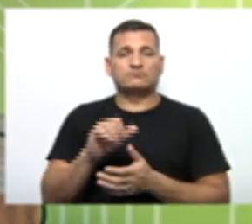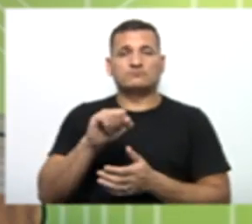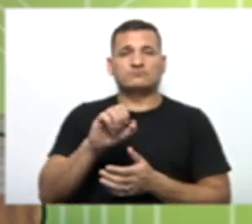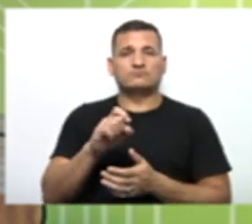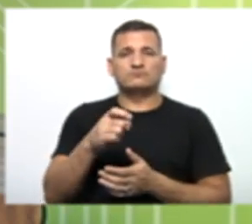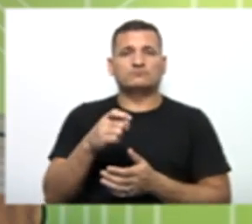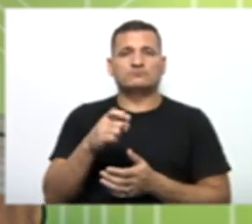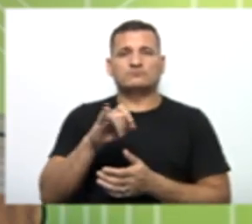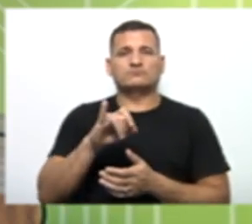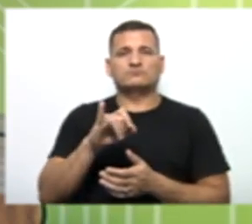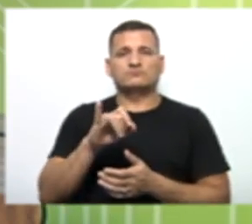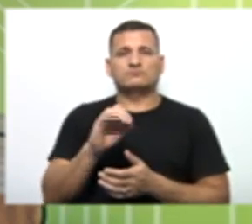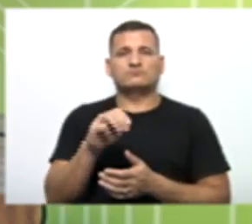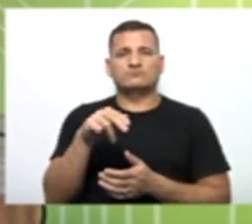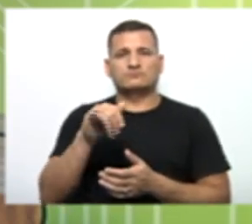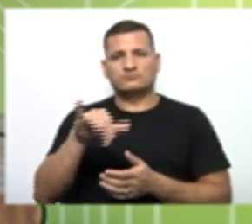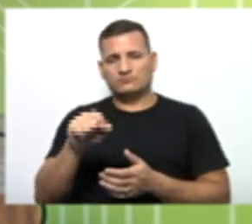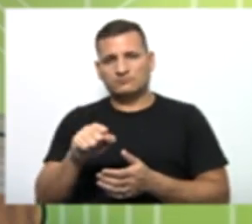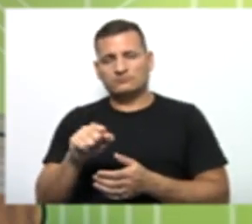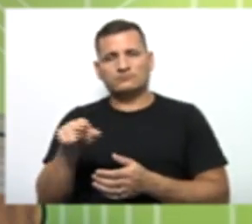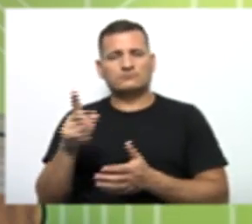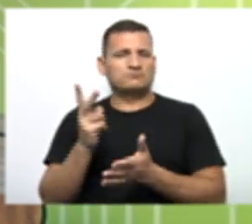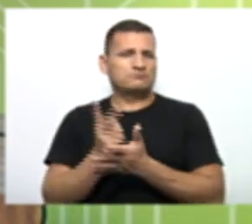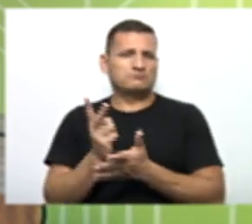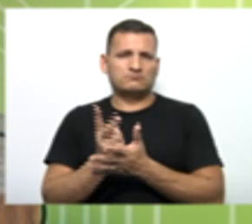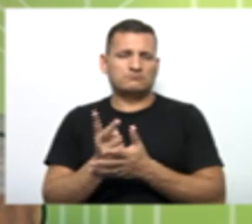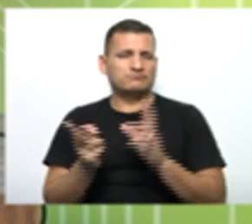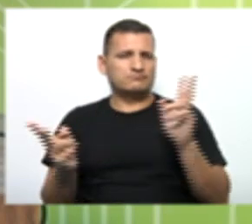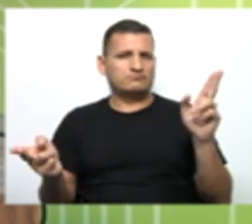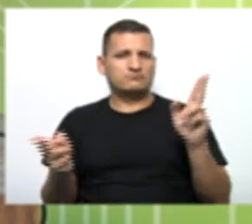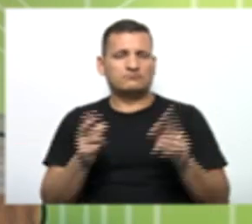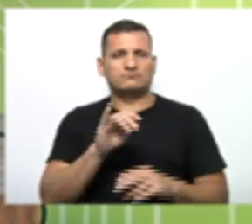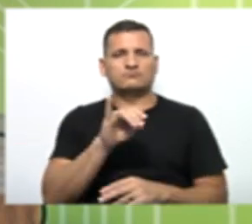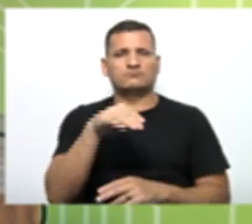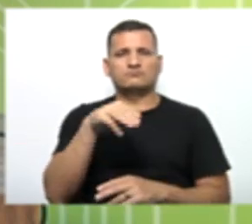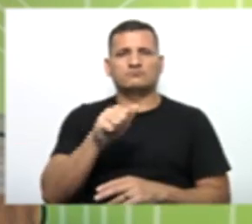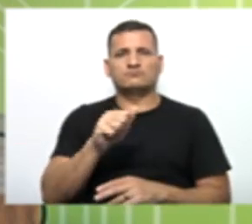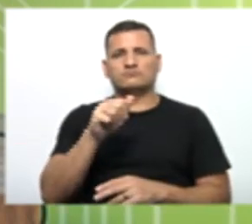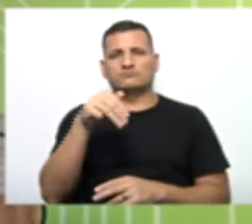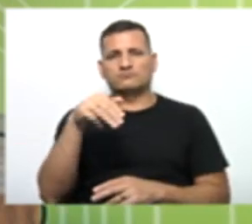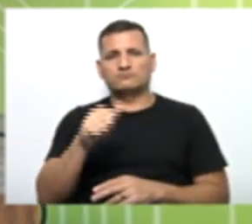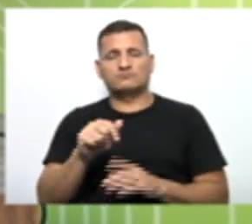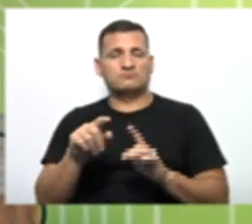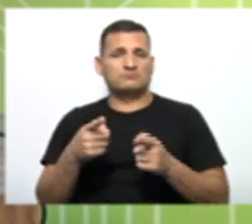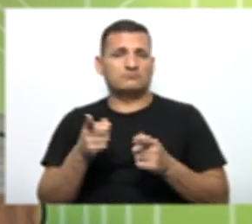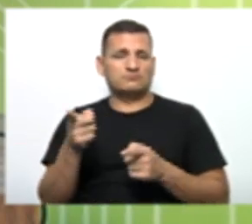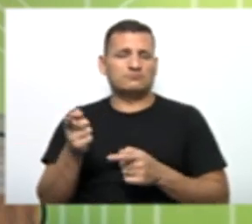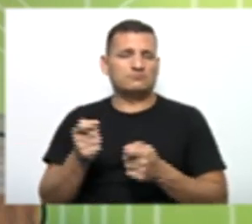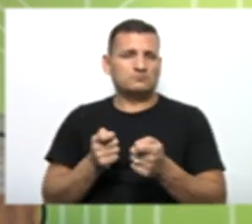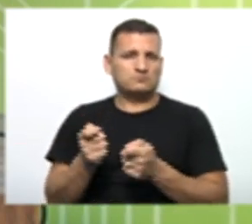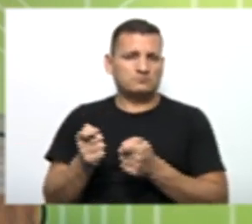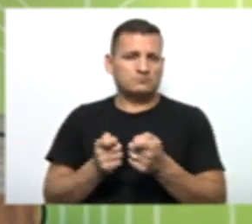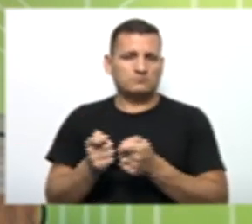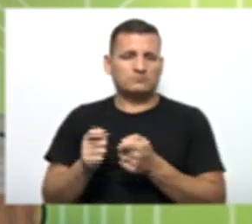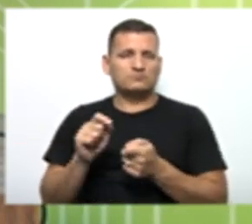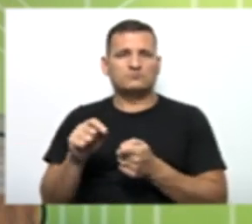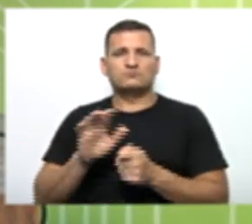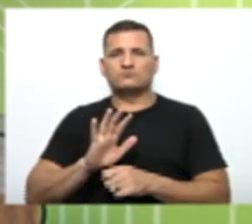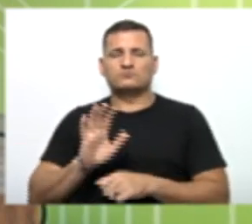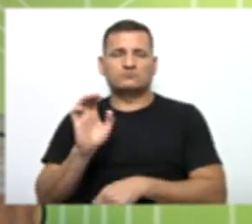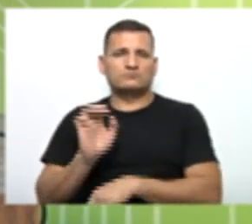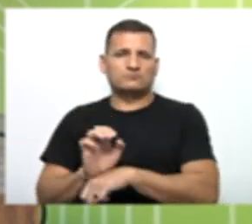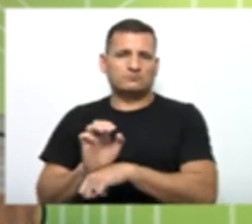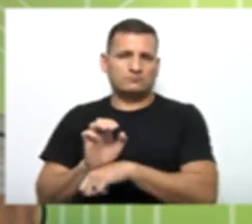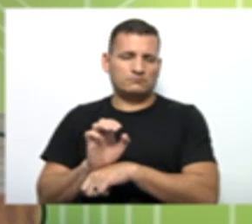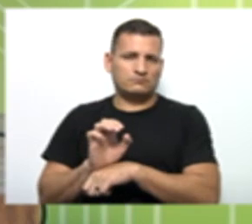seccionais, eles têm a mesma função do IBAMA, porém, estão no controle, no âmbito estadual.